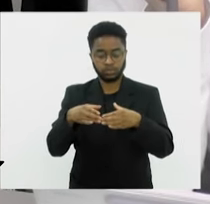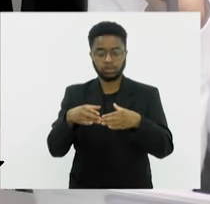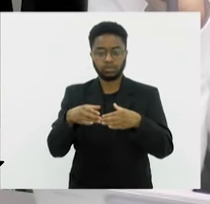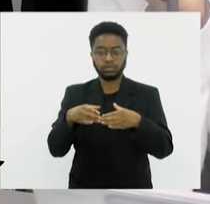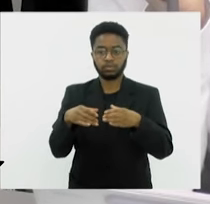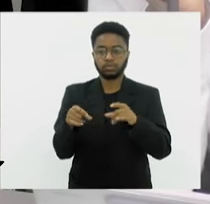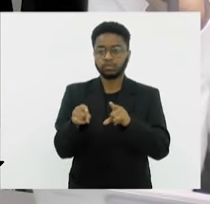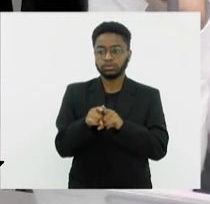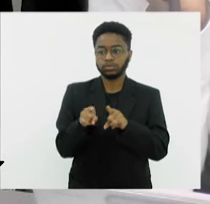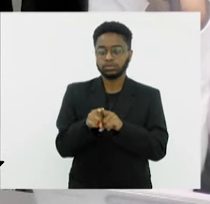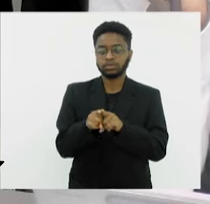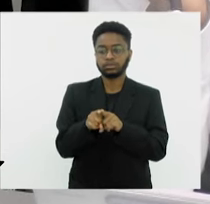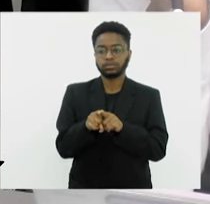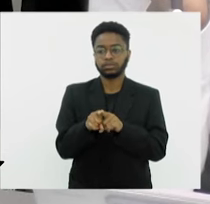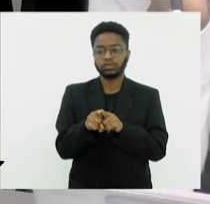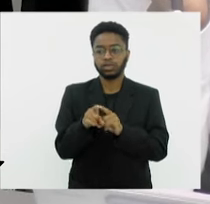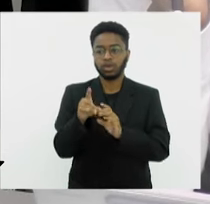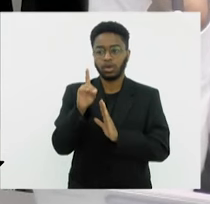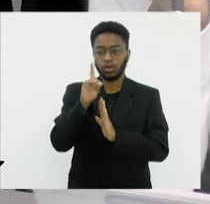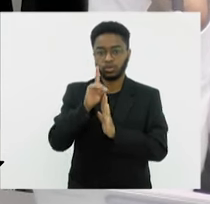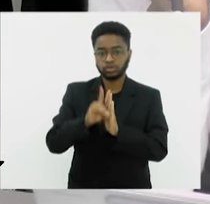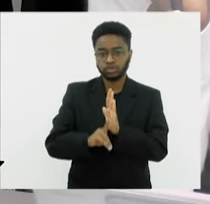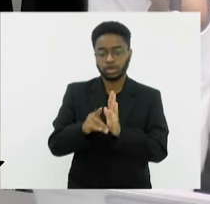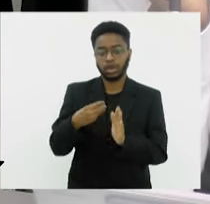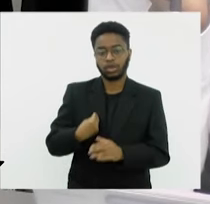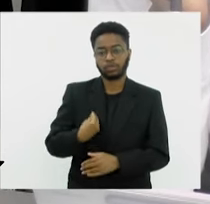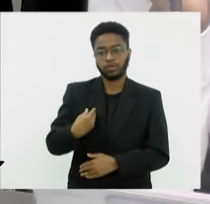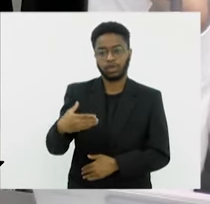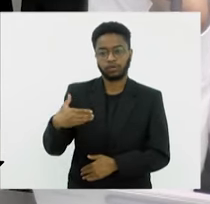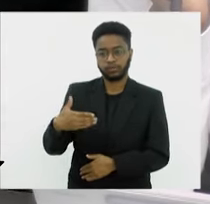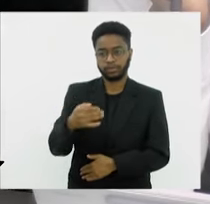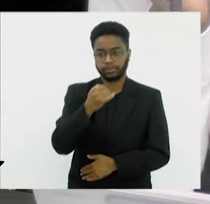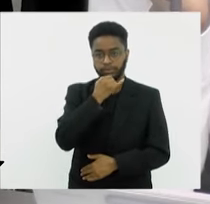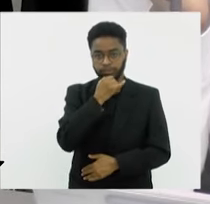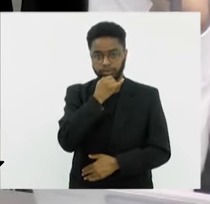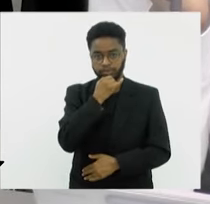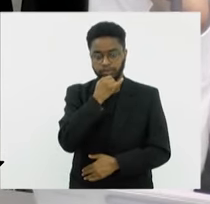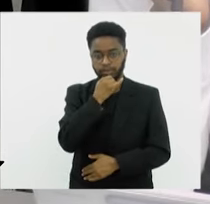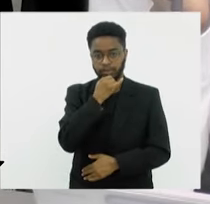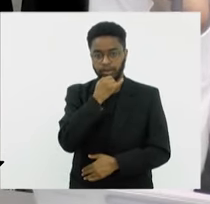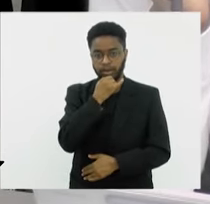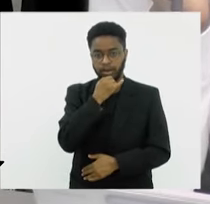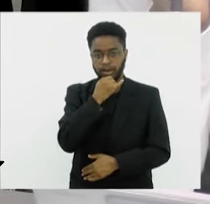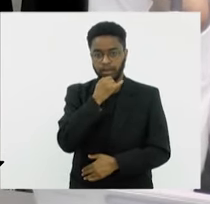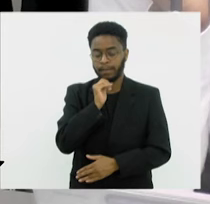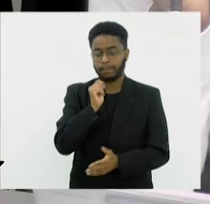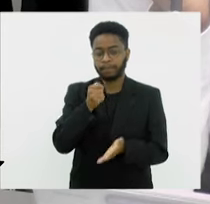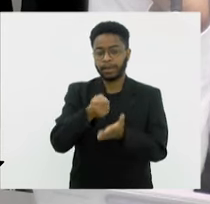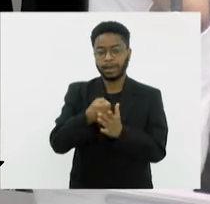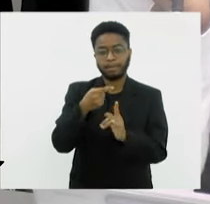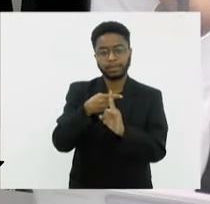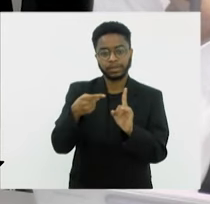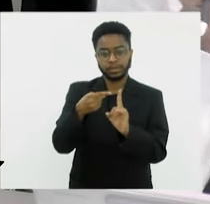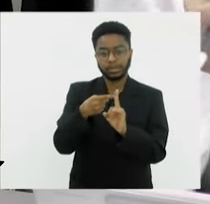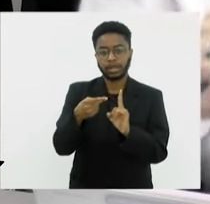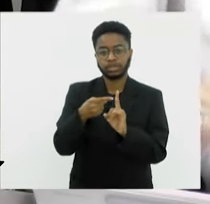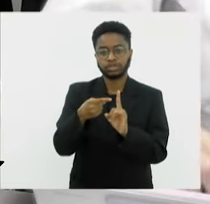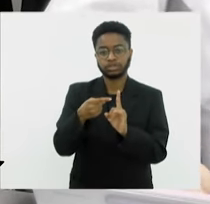o direito à vida. Por exemplo, a meia entrada de ingressos